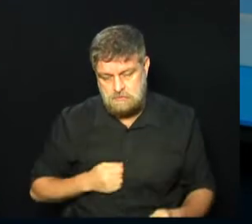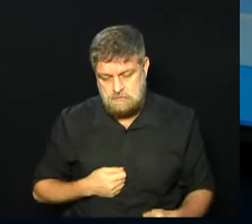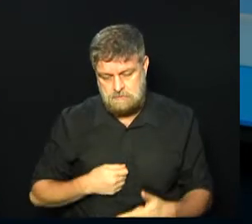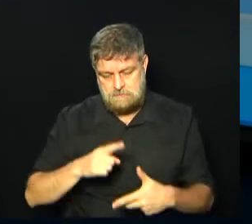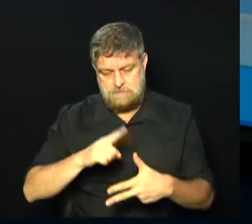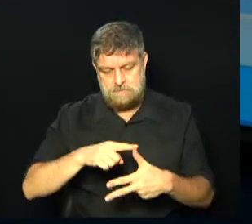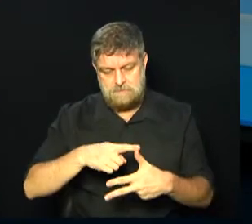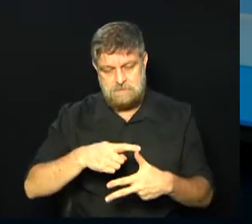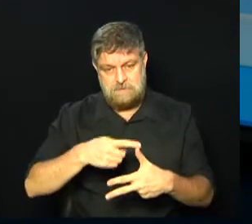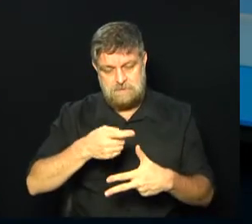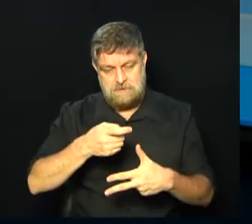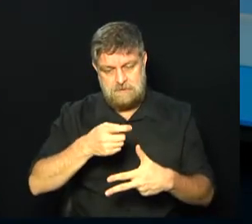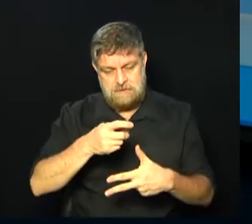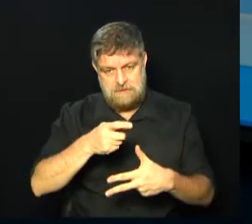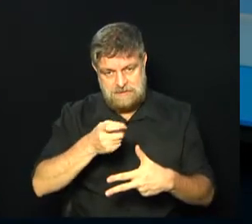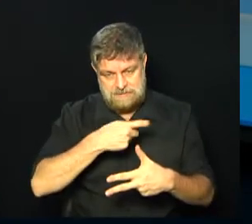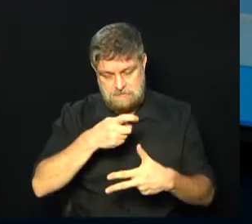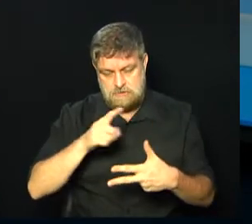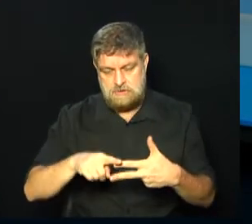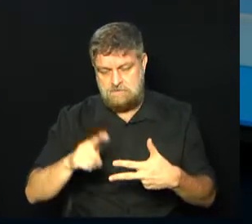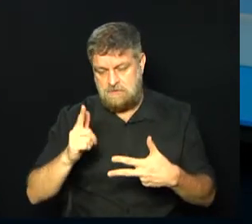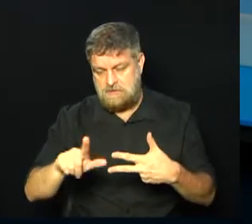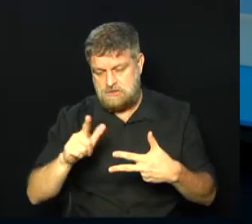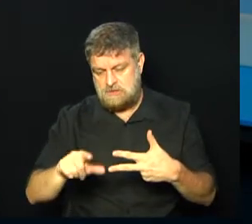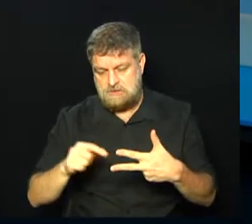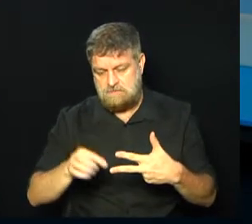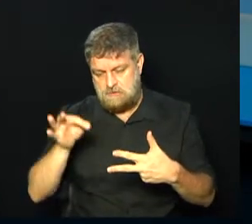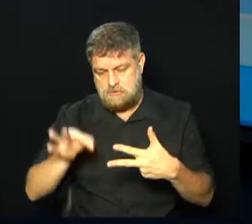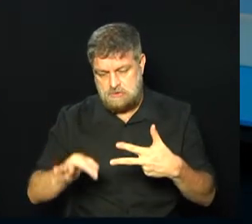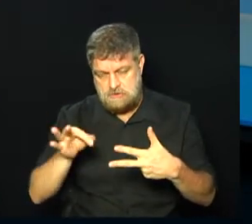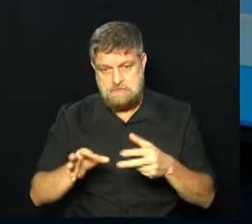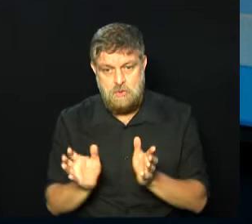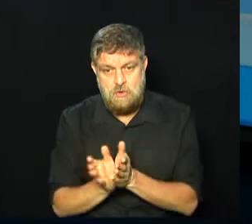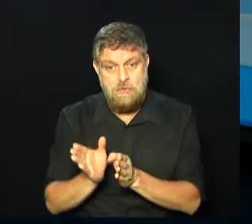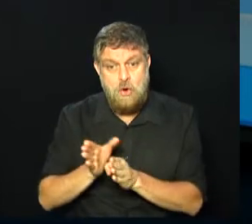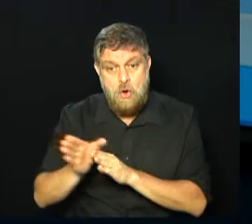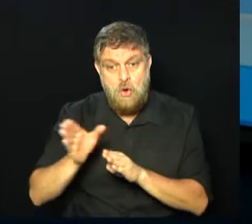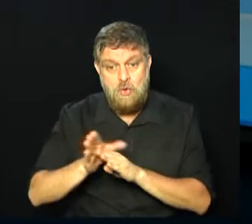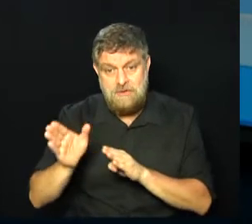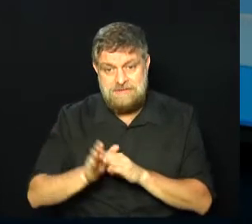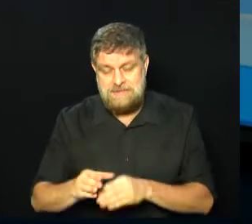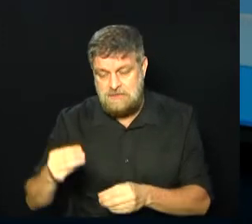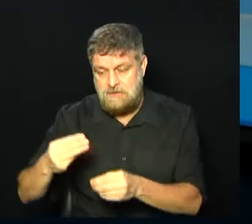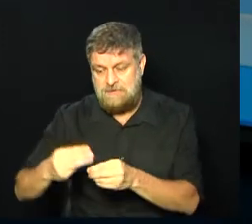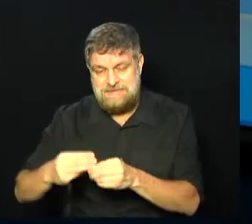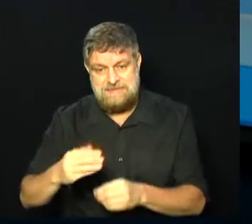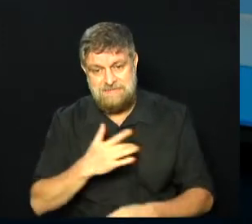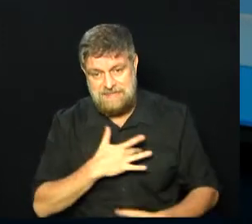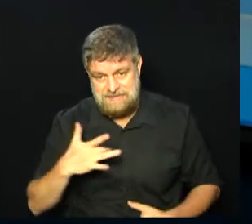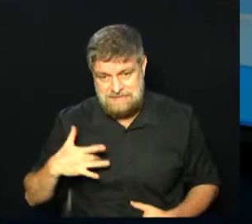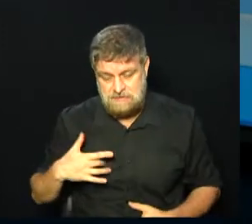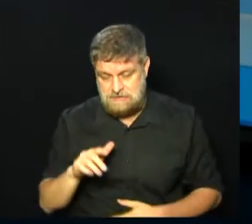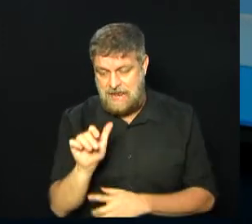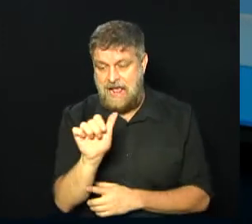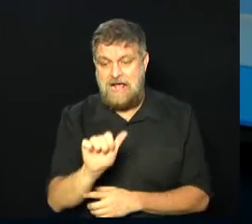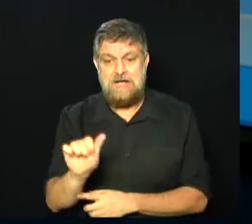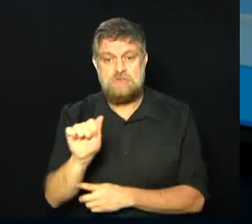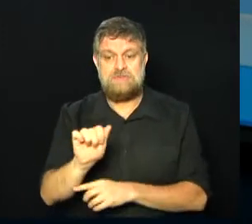com conselhos nacionais e conselhos municipais de saúde, sociedades de